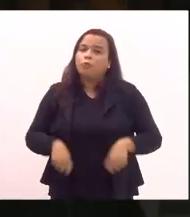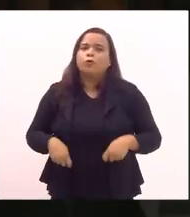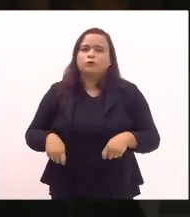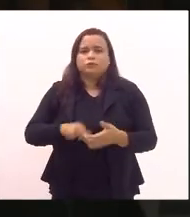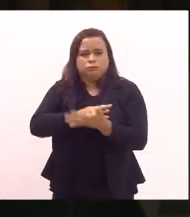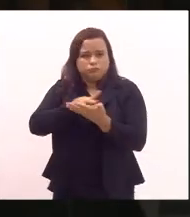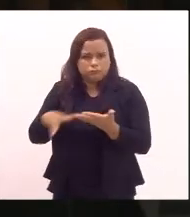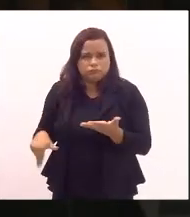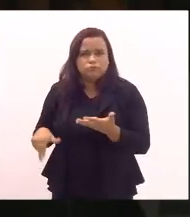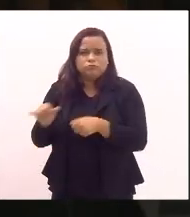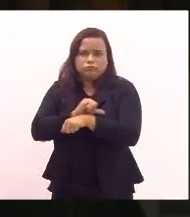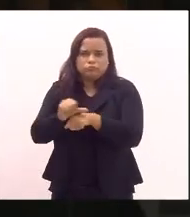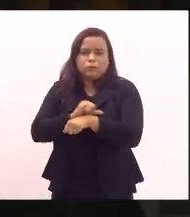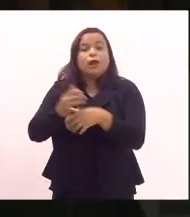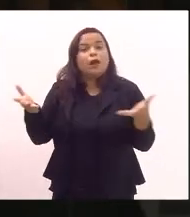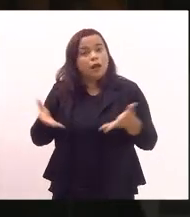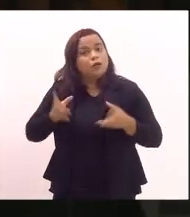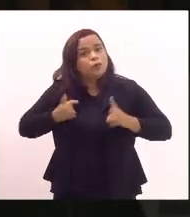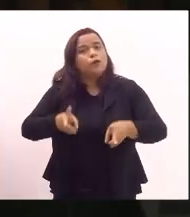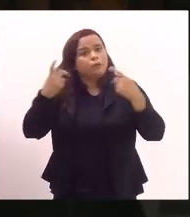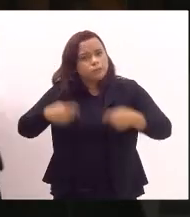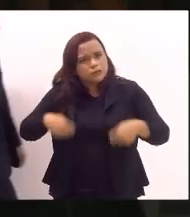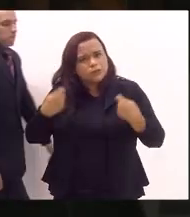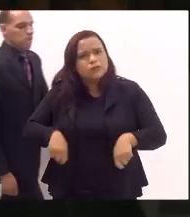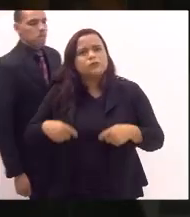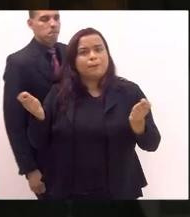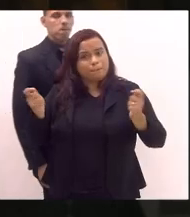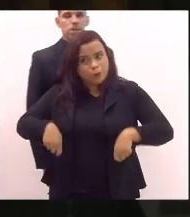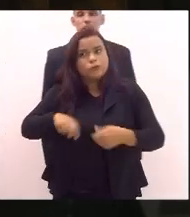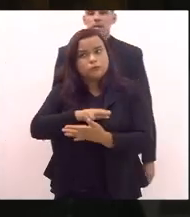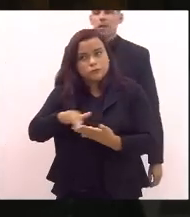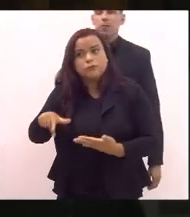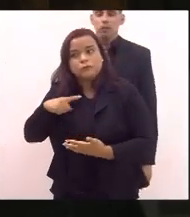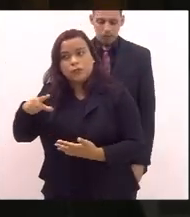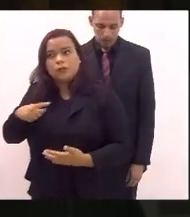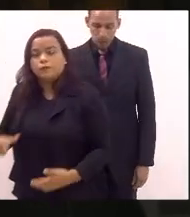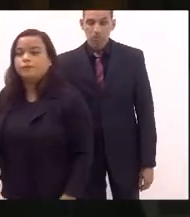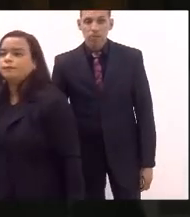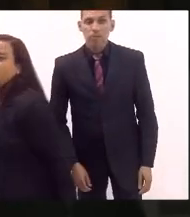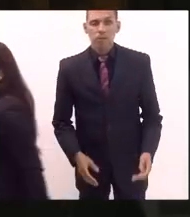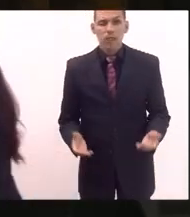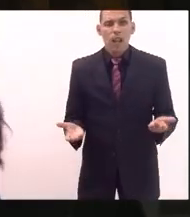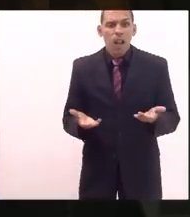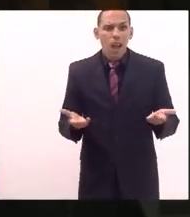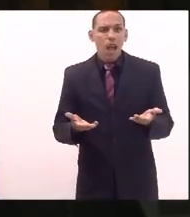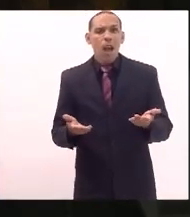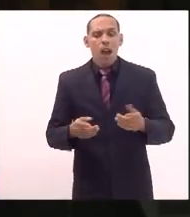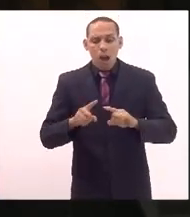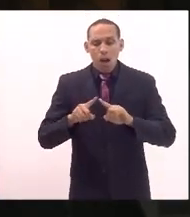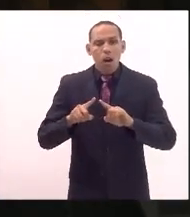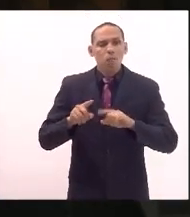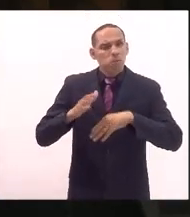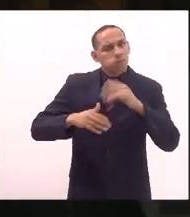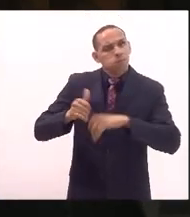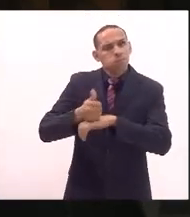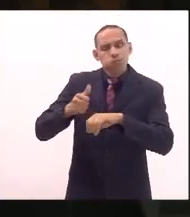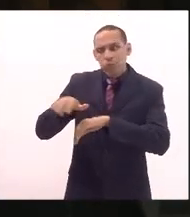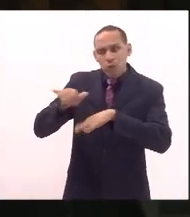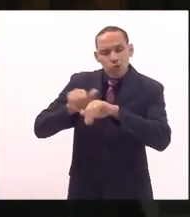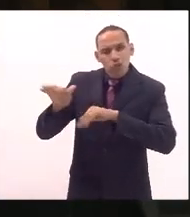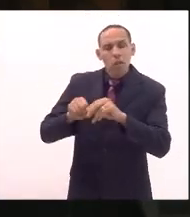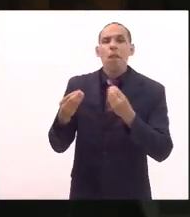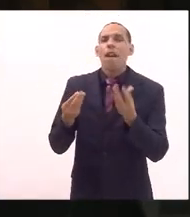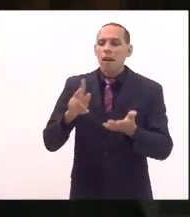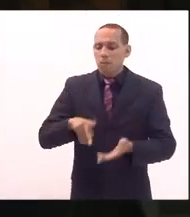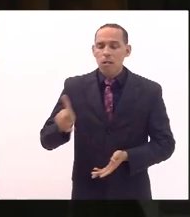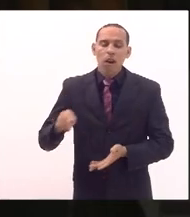vacâncias agora tem que permanecer essa possibilidade de convocar profissionais para que não faltem professores